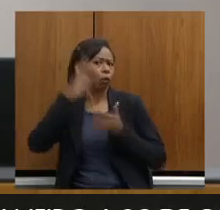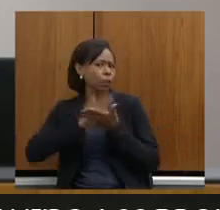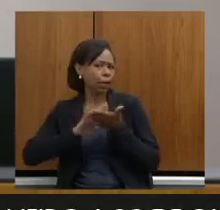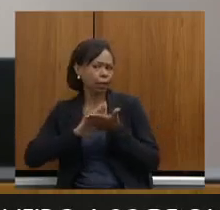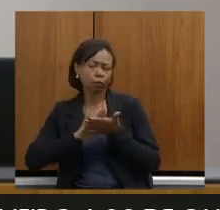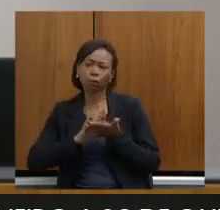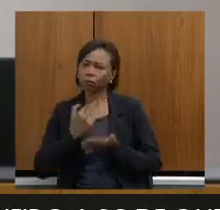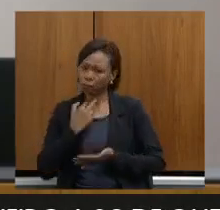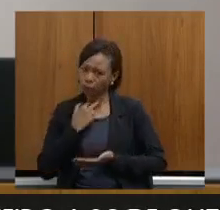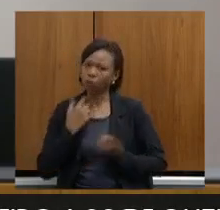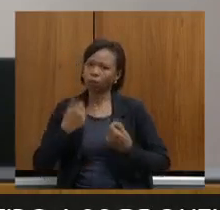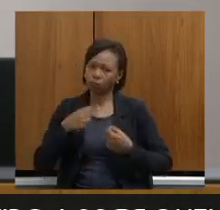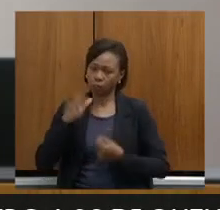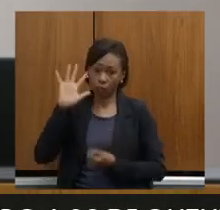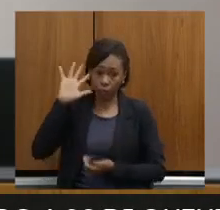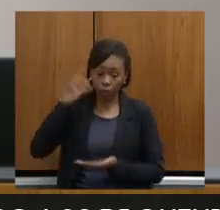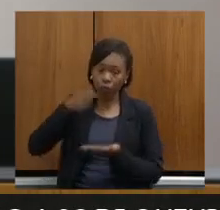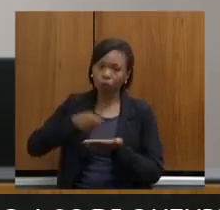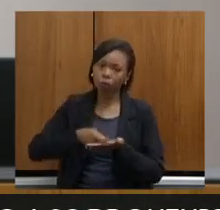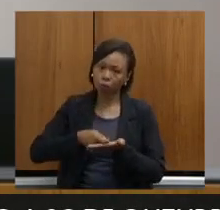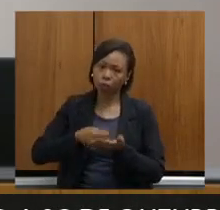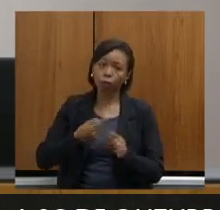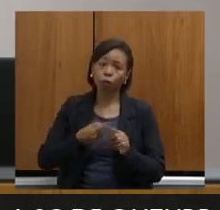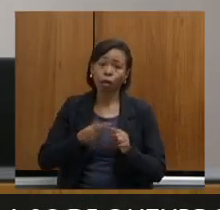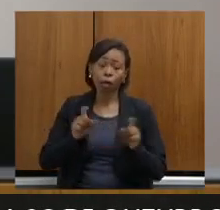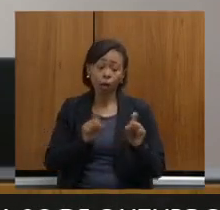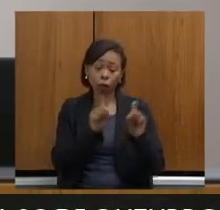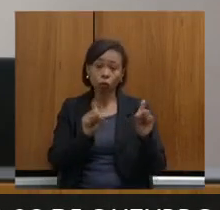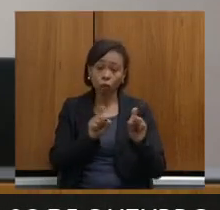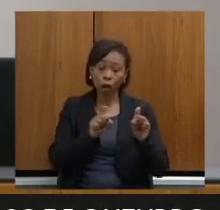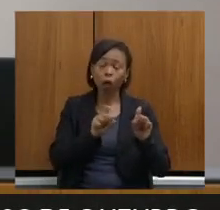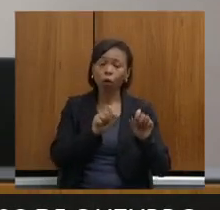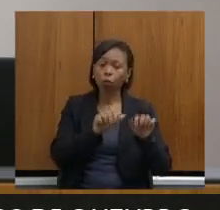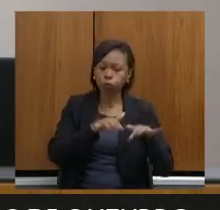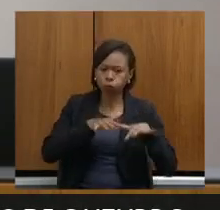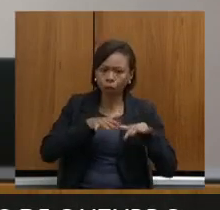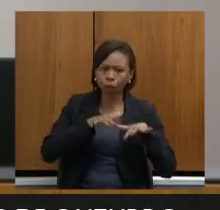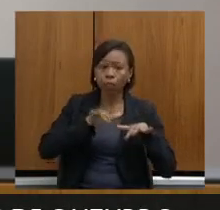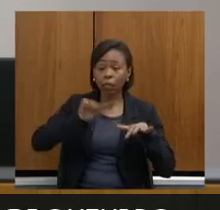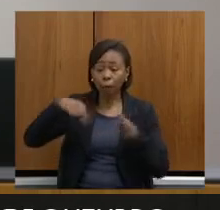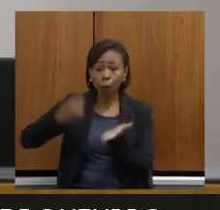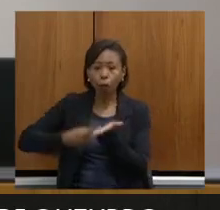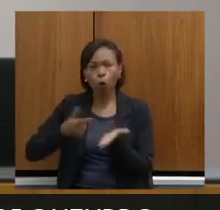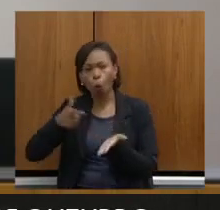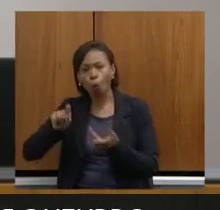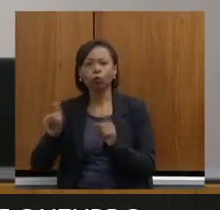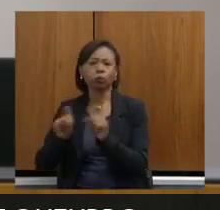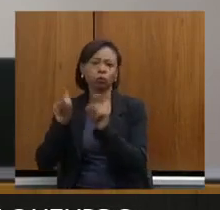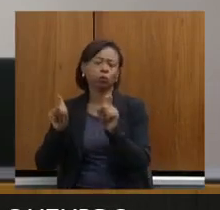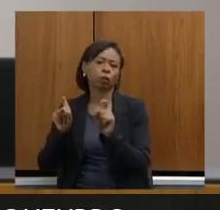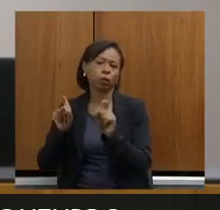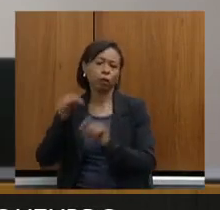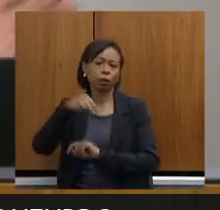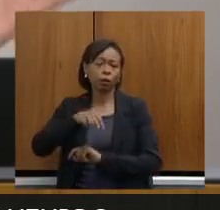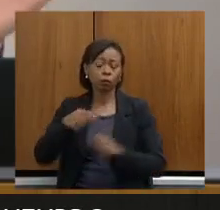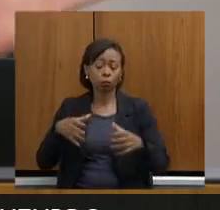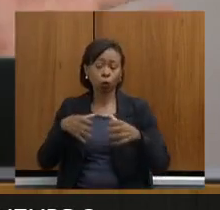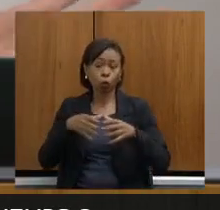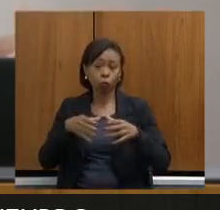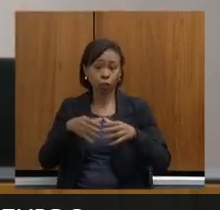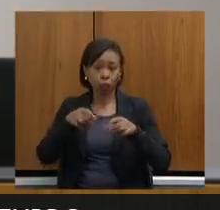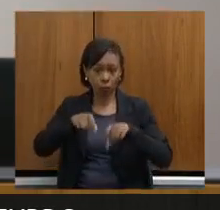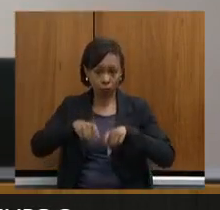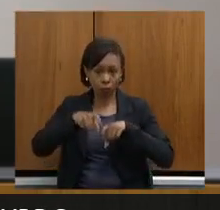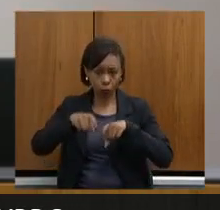é muitas vezes e promove a reunião já deixa outra reunião marcada aqui na comissão de agricultura nós procuramos